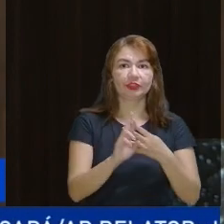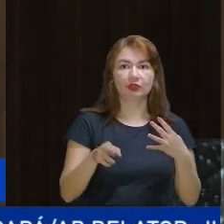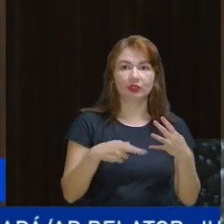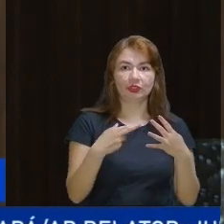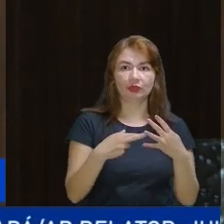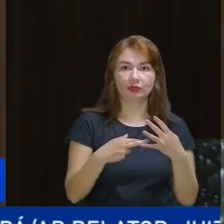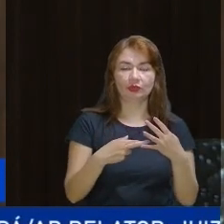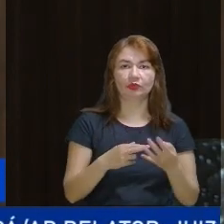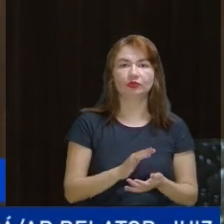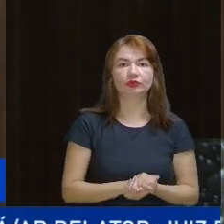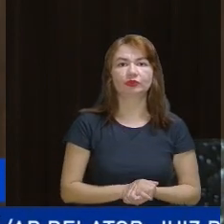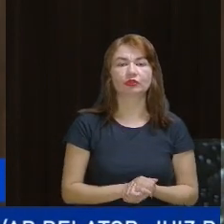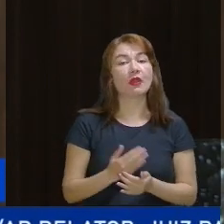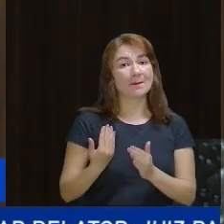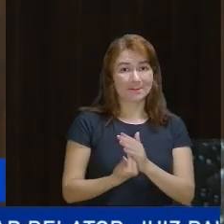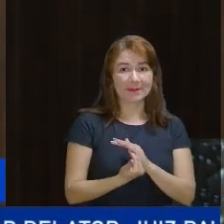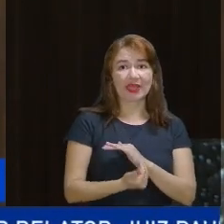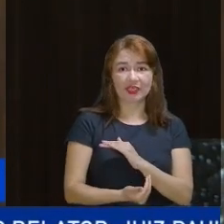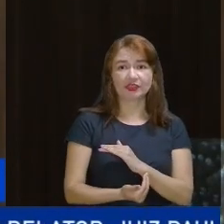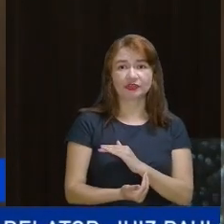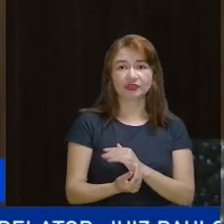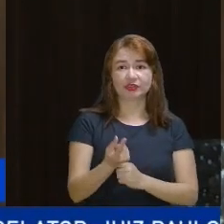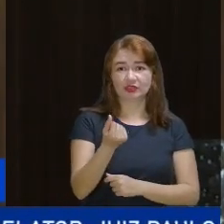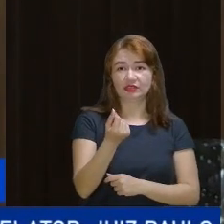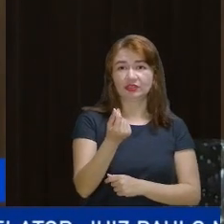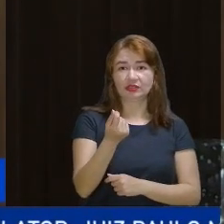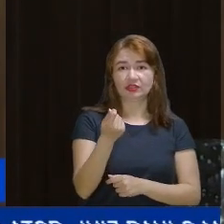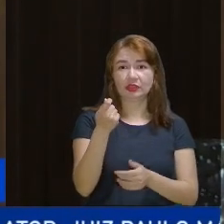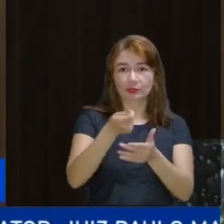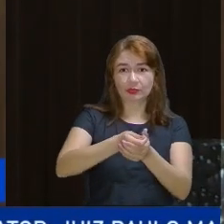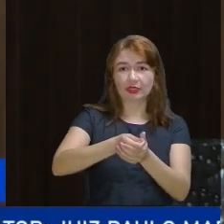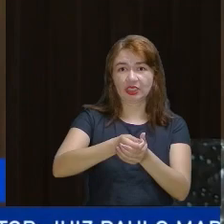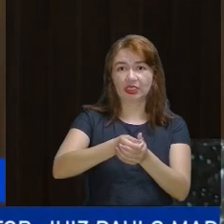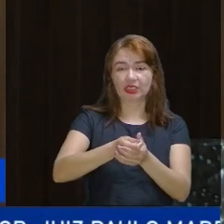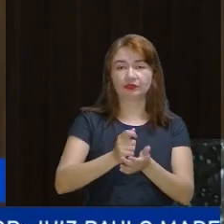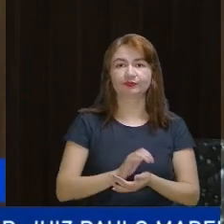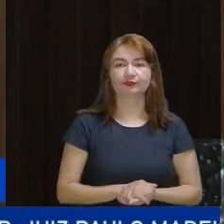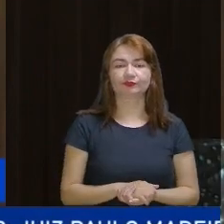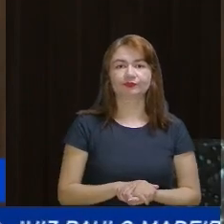a sucumbência, né, honorários sucumbenciais, as custas.